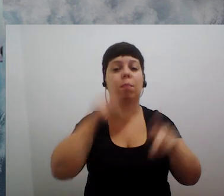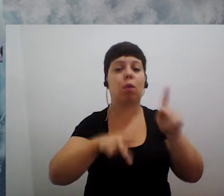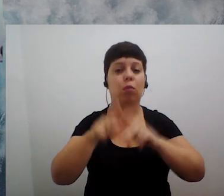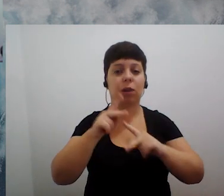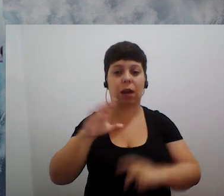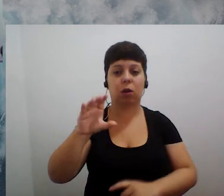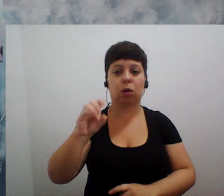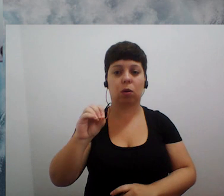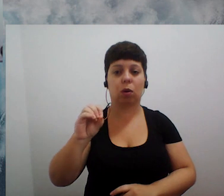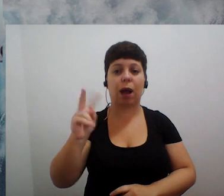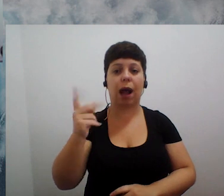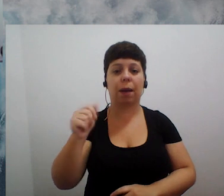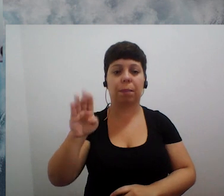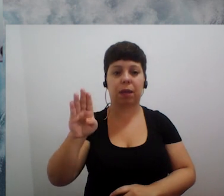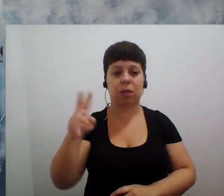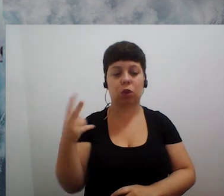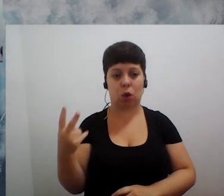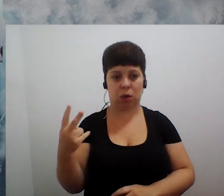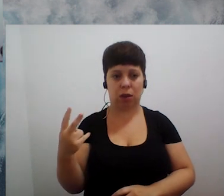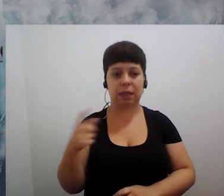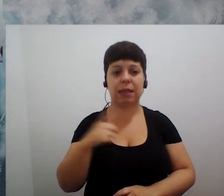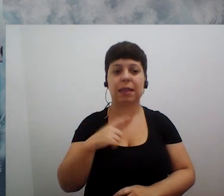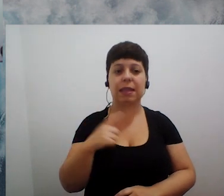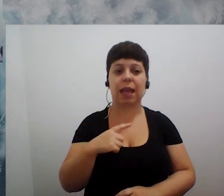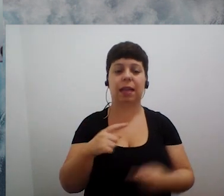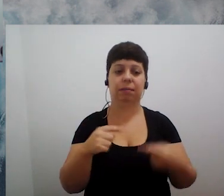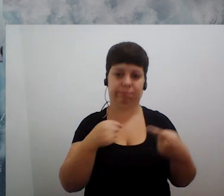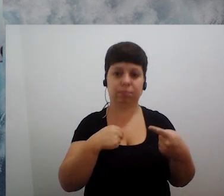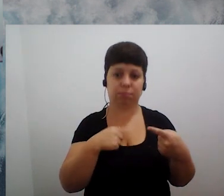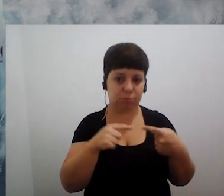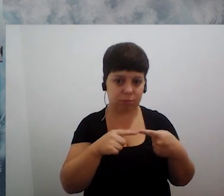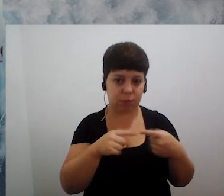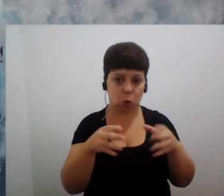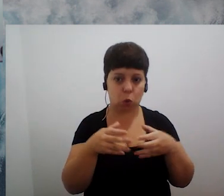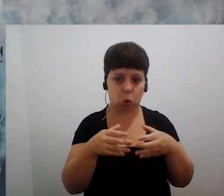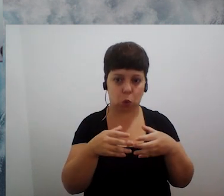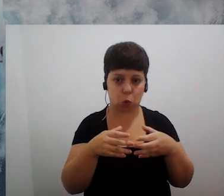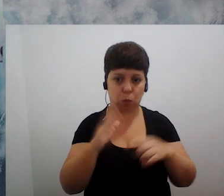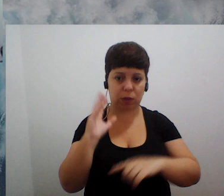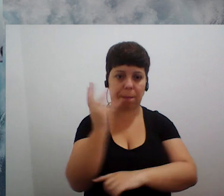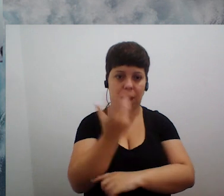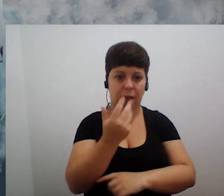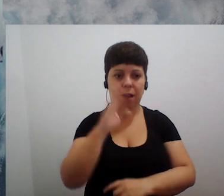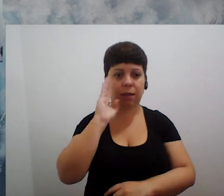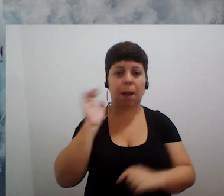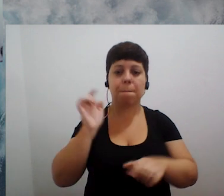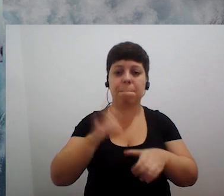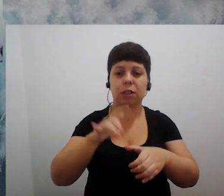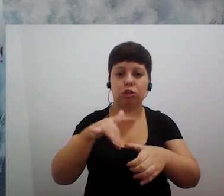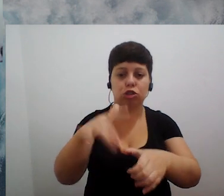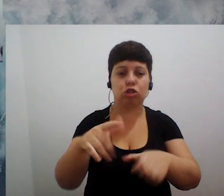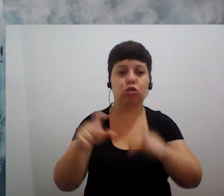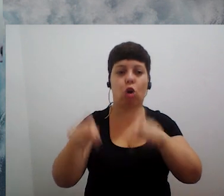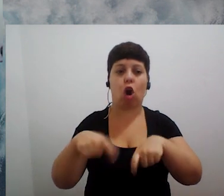Coab 2, no cordão folclórico de Itaquera. E aí nesse cordão folclórico tem a gente do Grupo da Mata, que a gente está